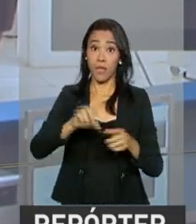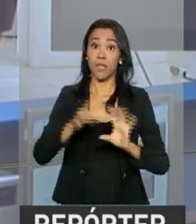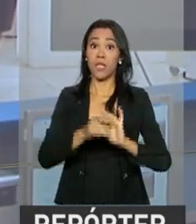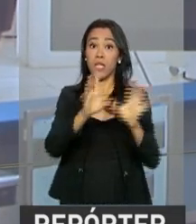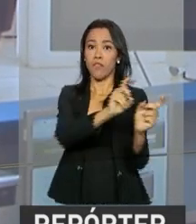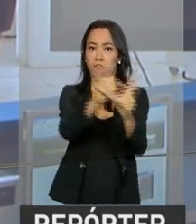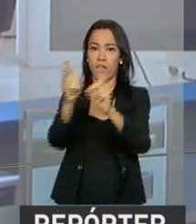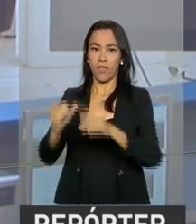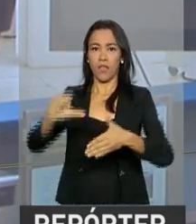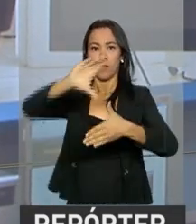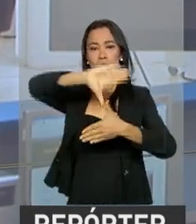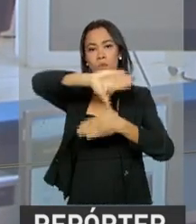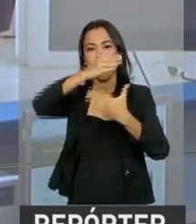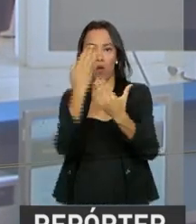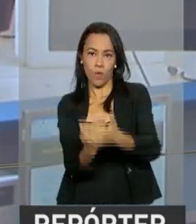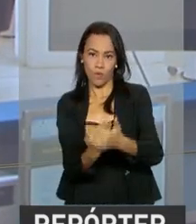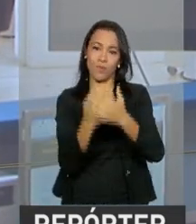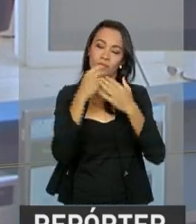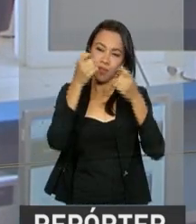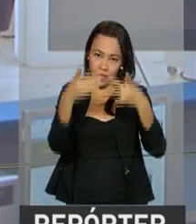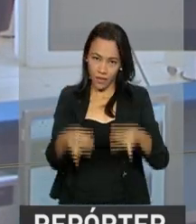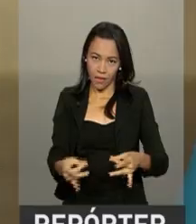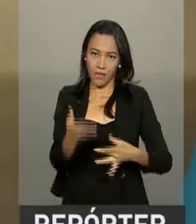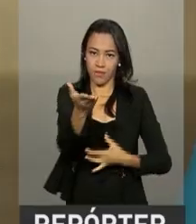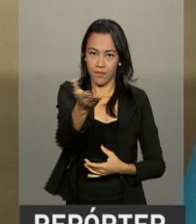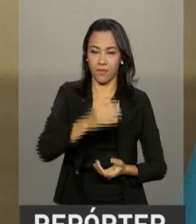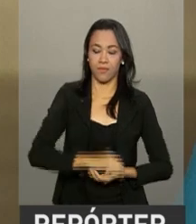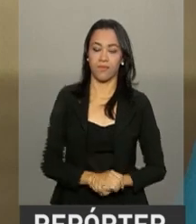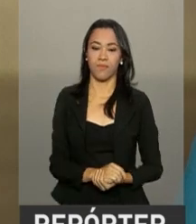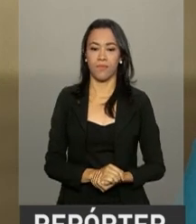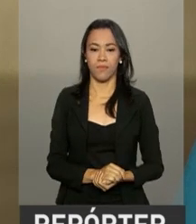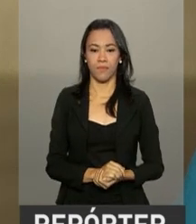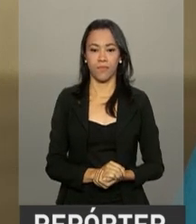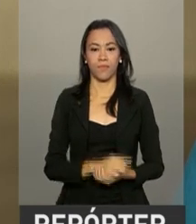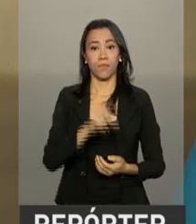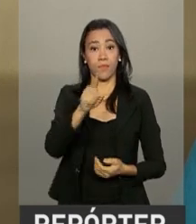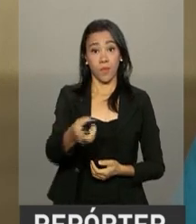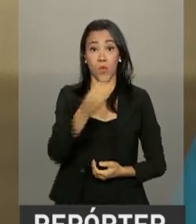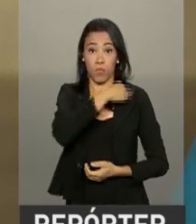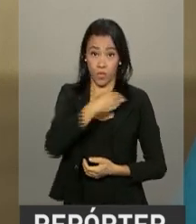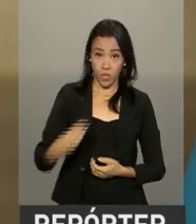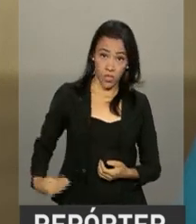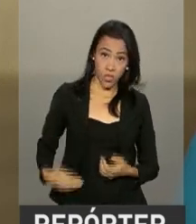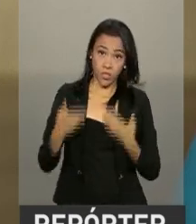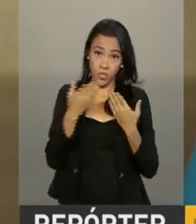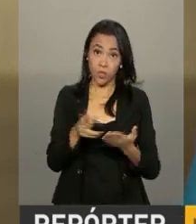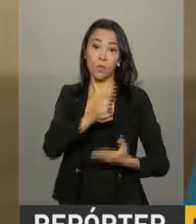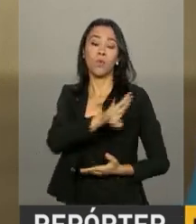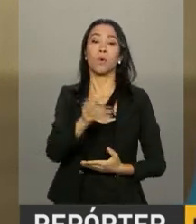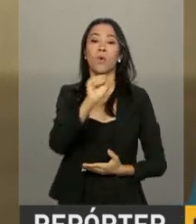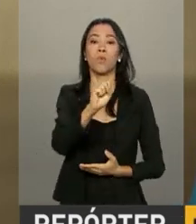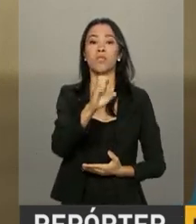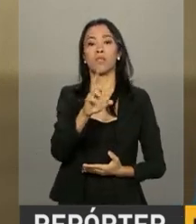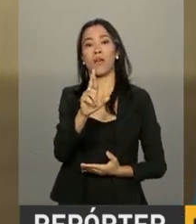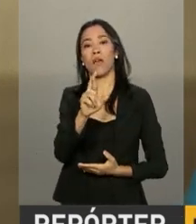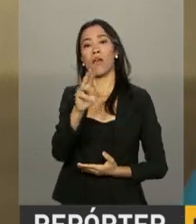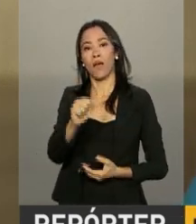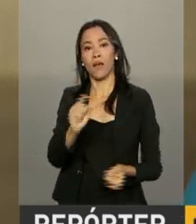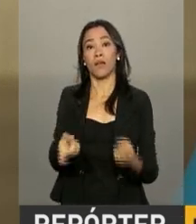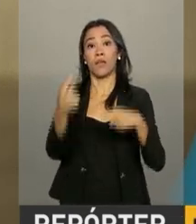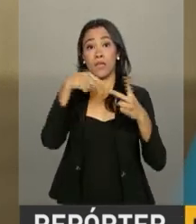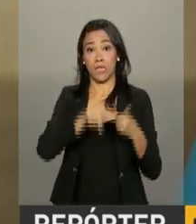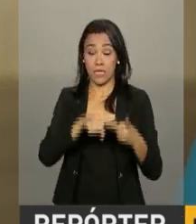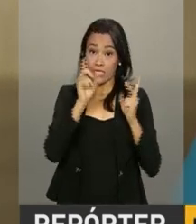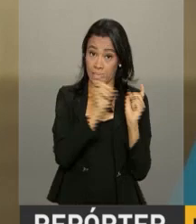Europeia a repórter Natália Melo tem os detalhes o Ministro das relações exteriores José Serra e o secretário de